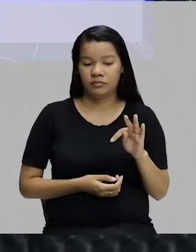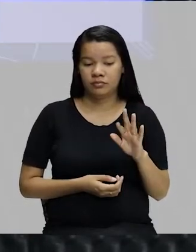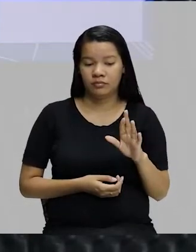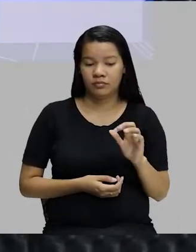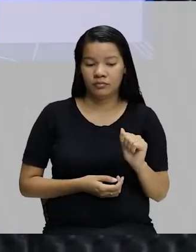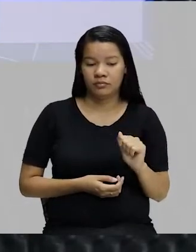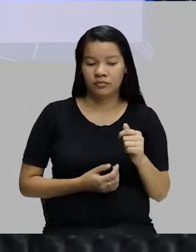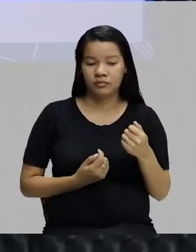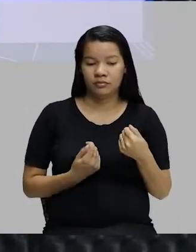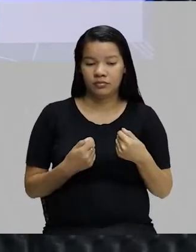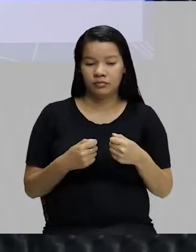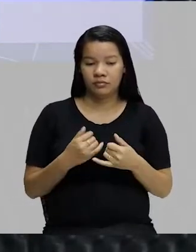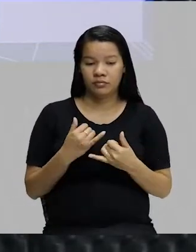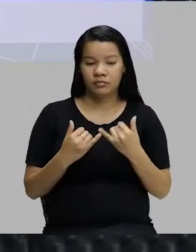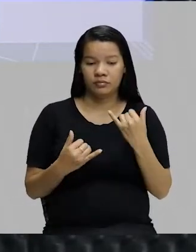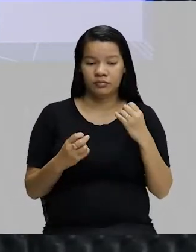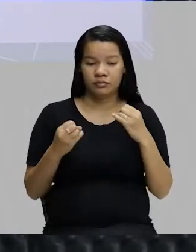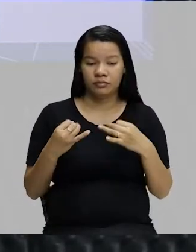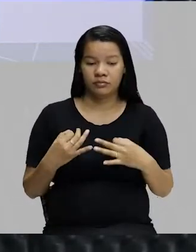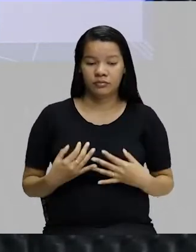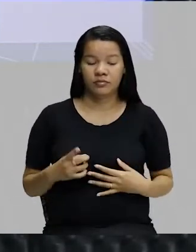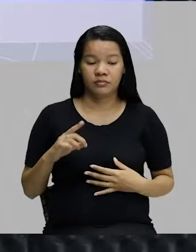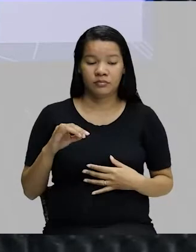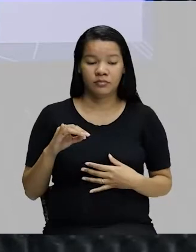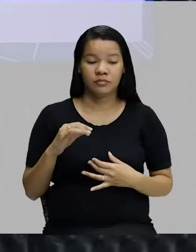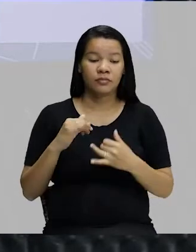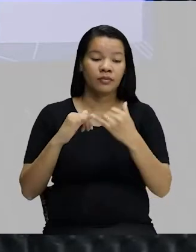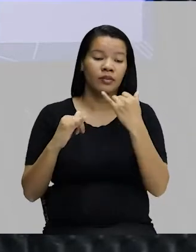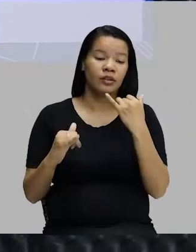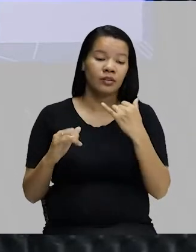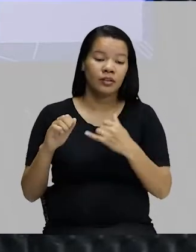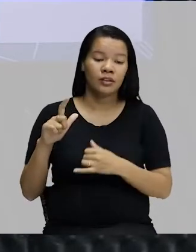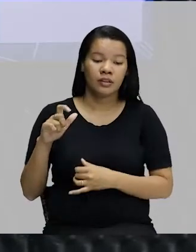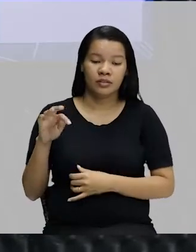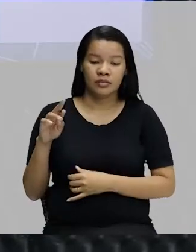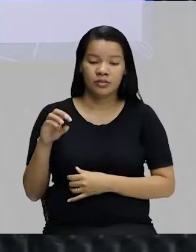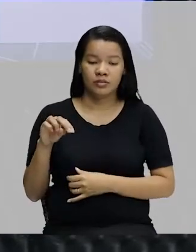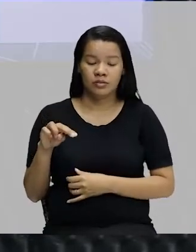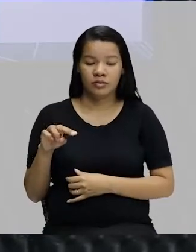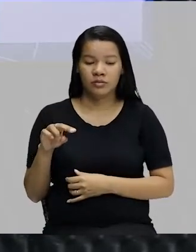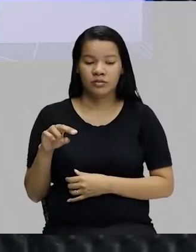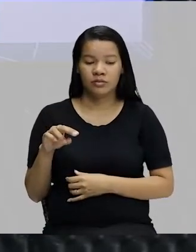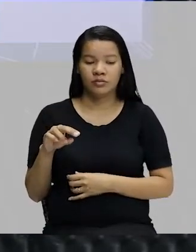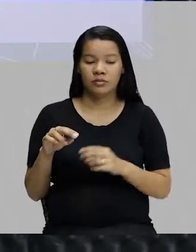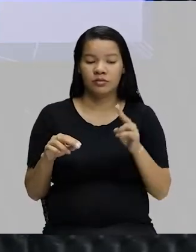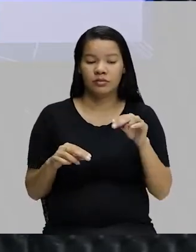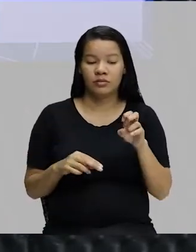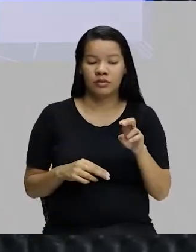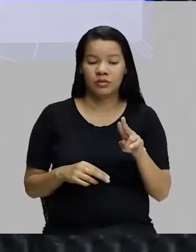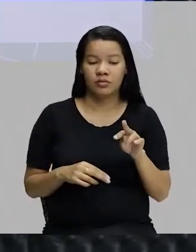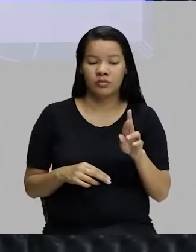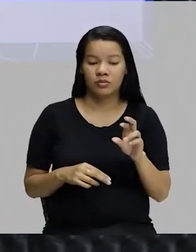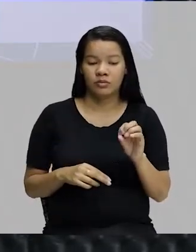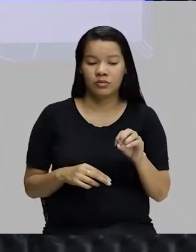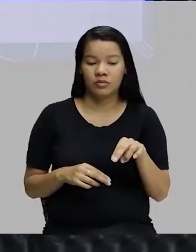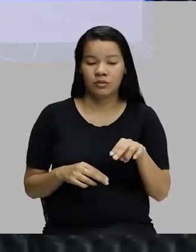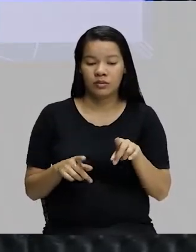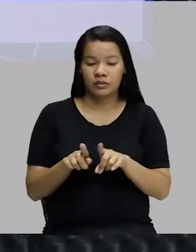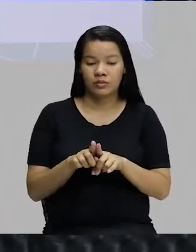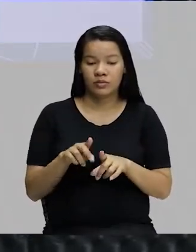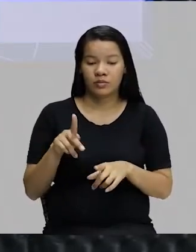ao elétron, tudo bem? O nêutron e o pósitron. O pósitron,